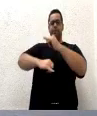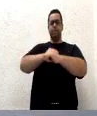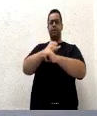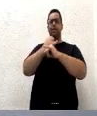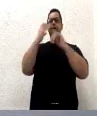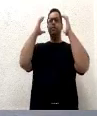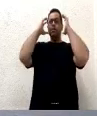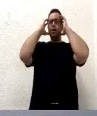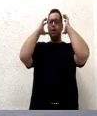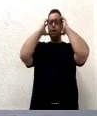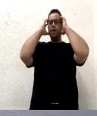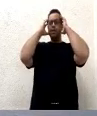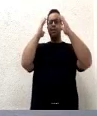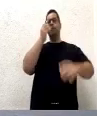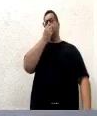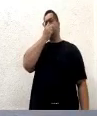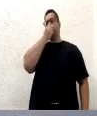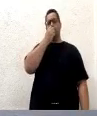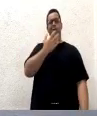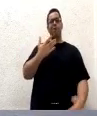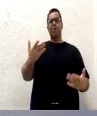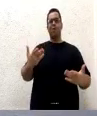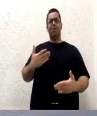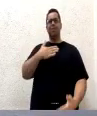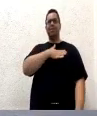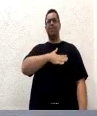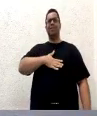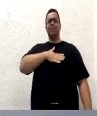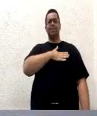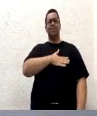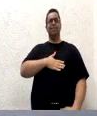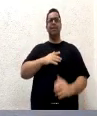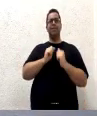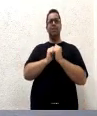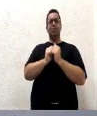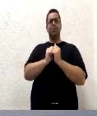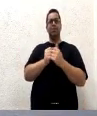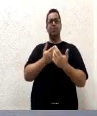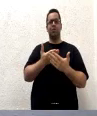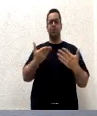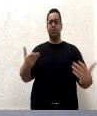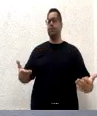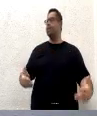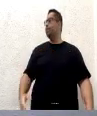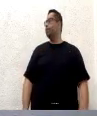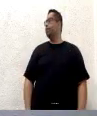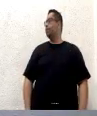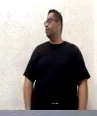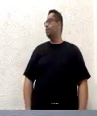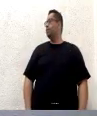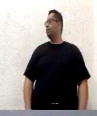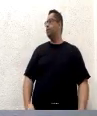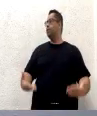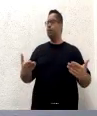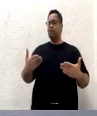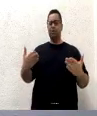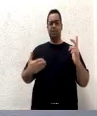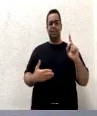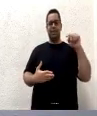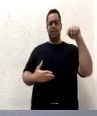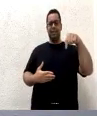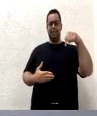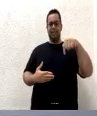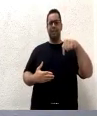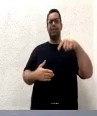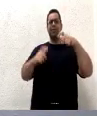Cruz. É sempre um prazer estar aqui, né, participando desse espaço nobre, né, desse espaço que é do povo, e aqui, né,